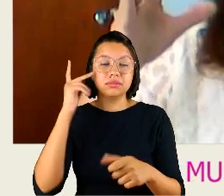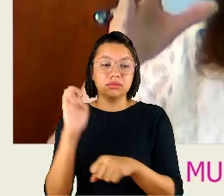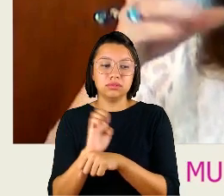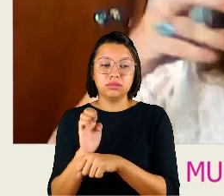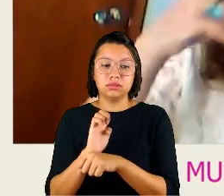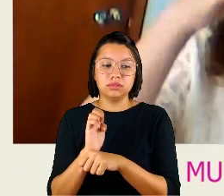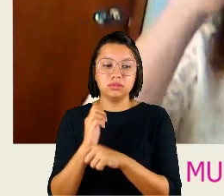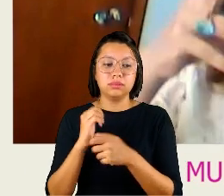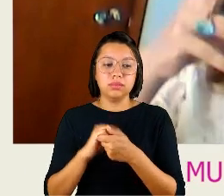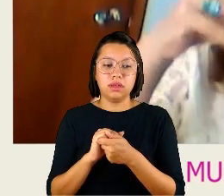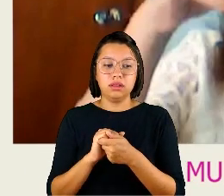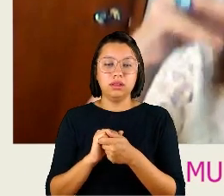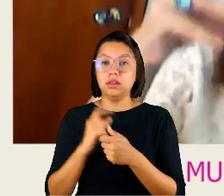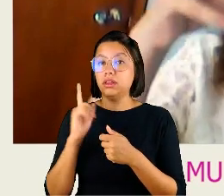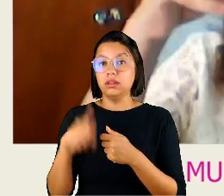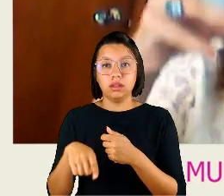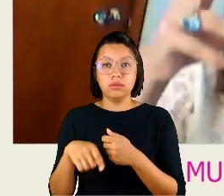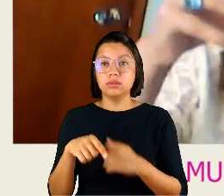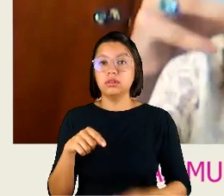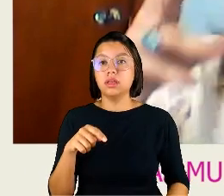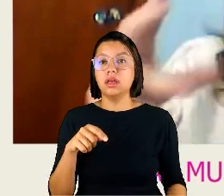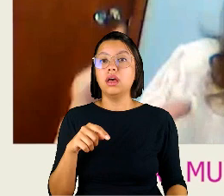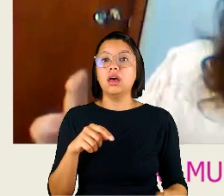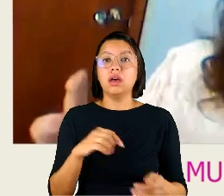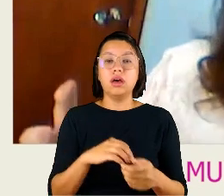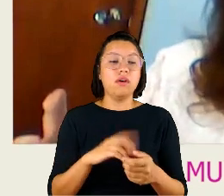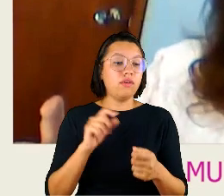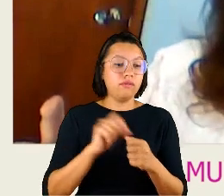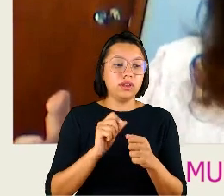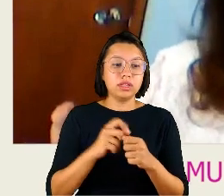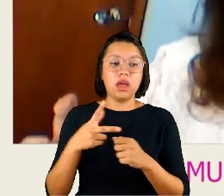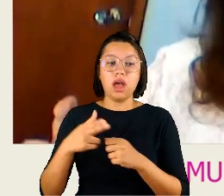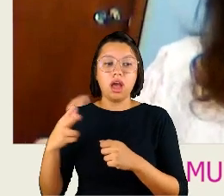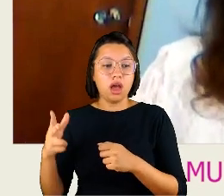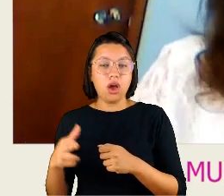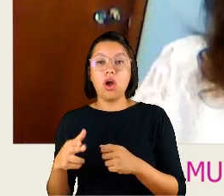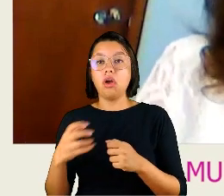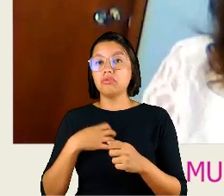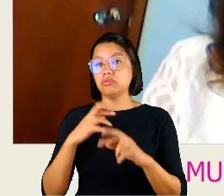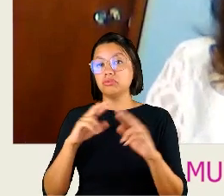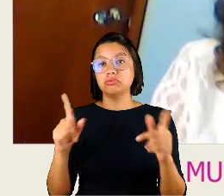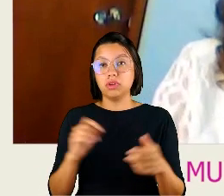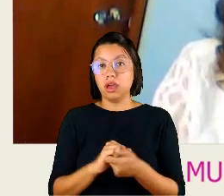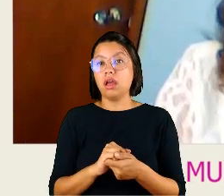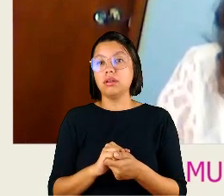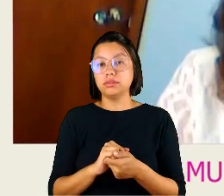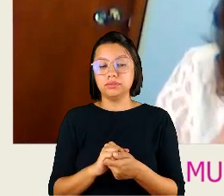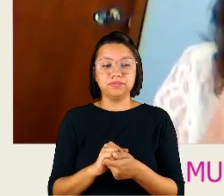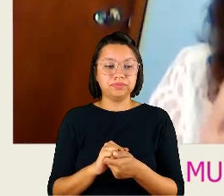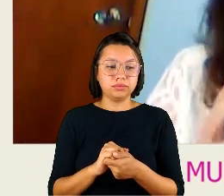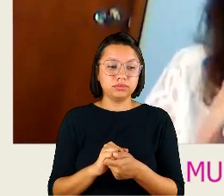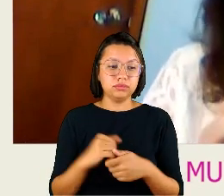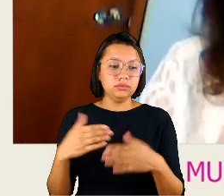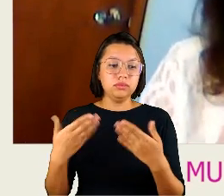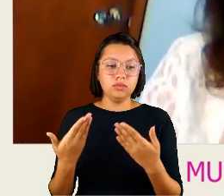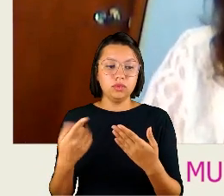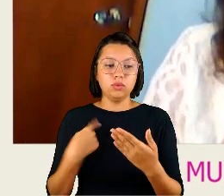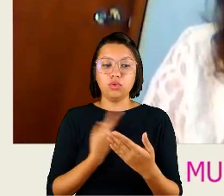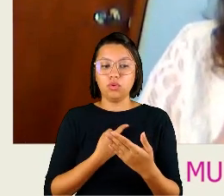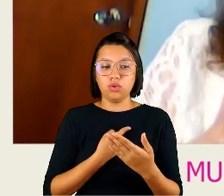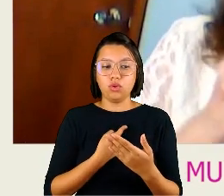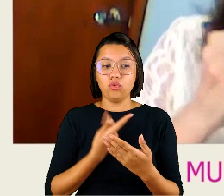são democráticos, eles vão fazendo recortes de uma maneira diferente. E quando